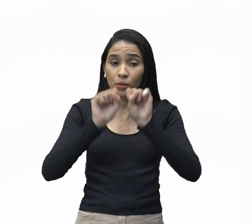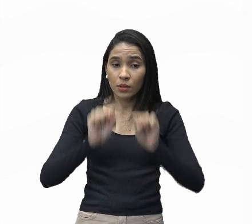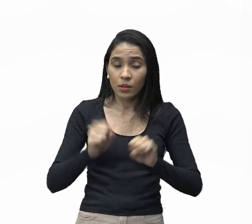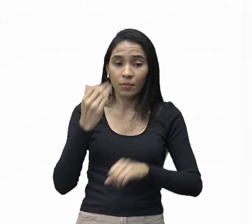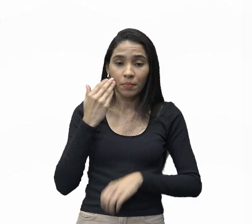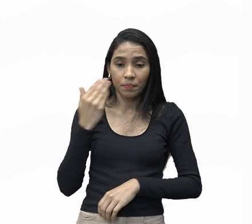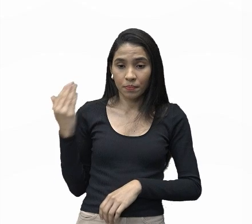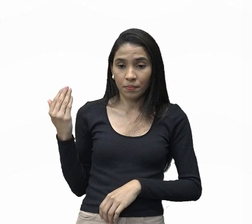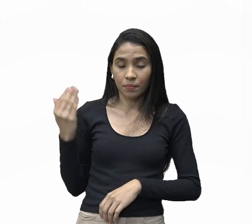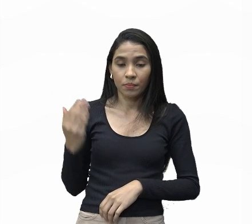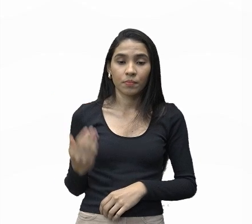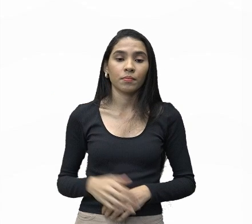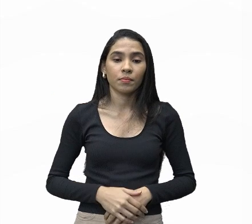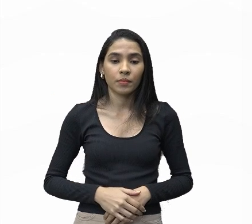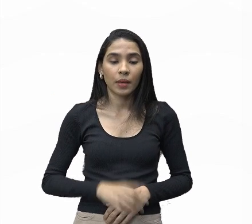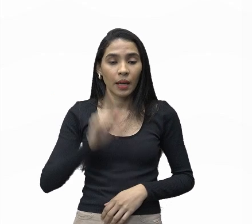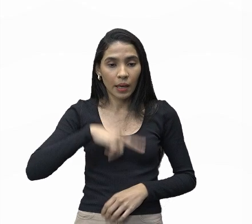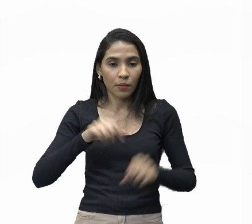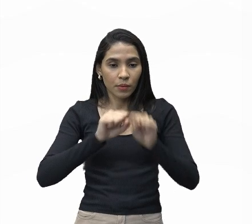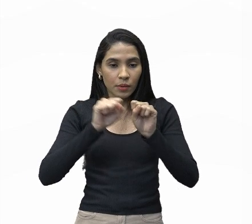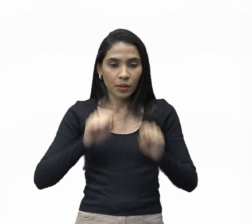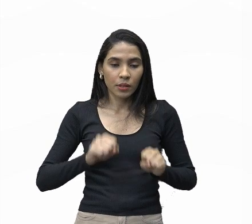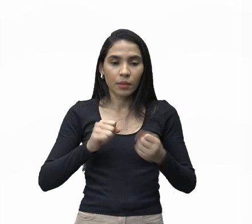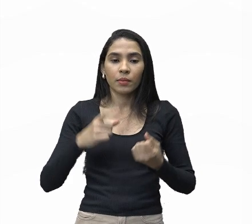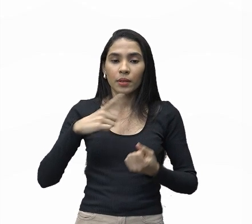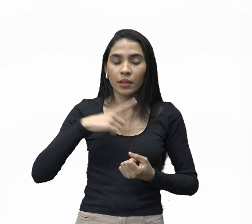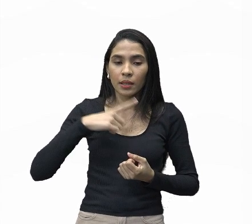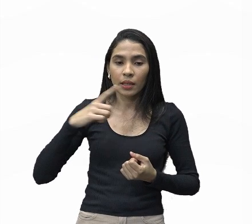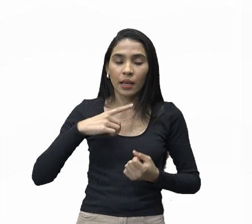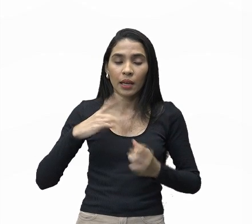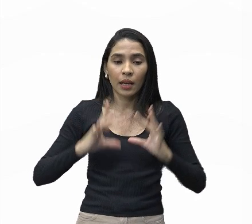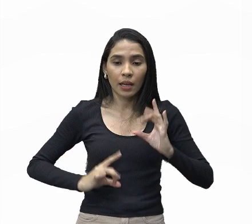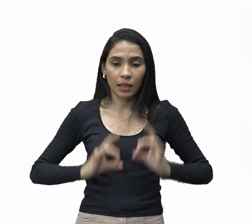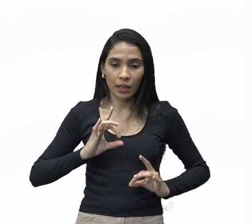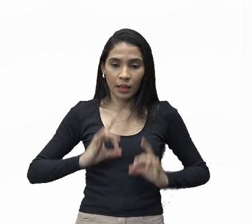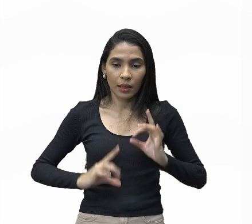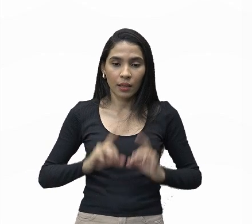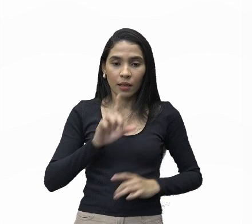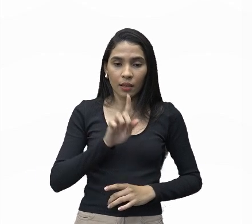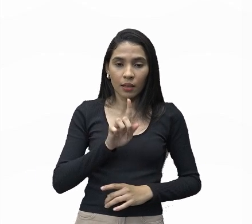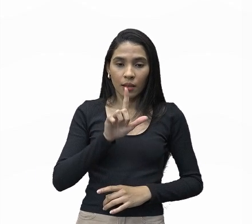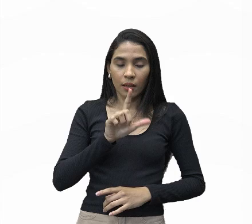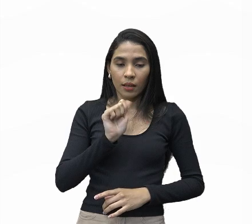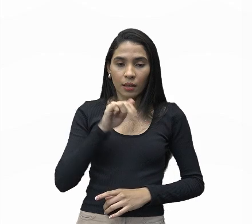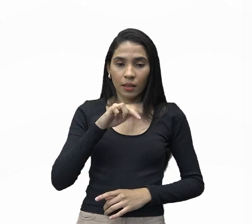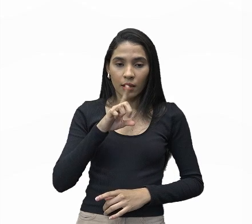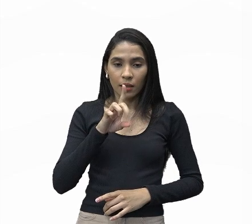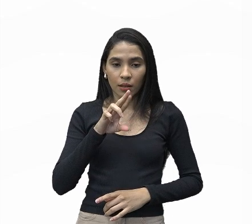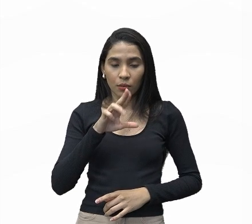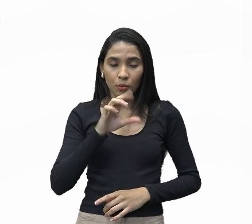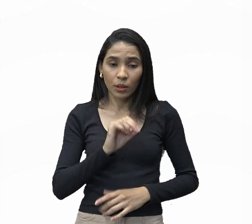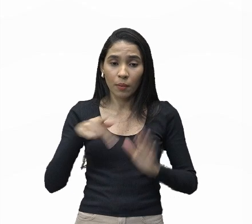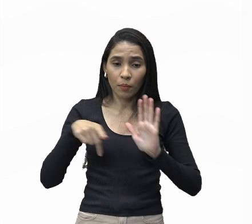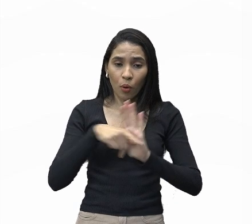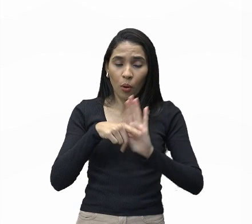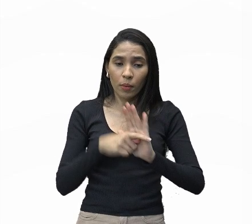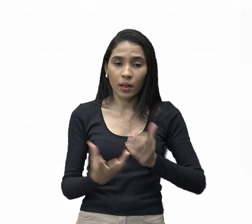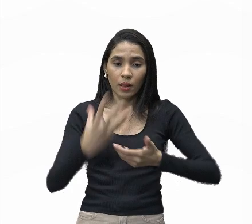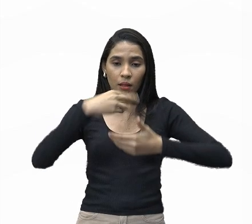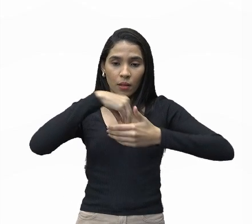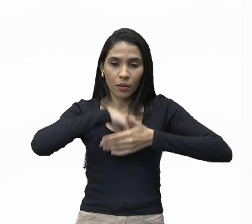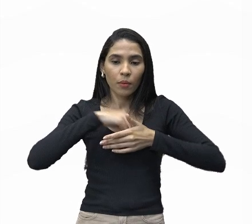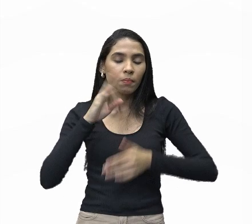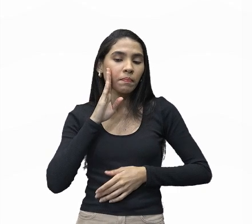endócrino, a gente está falando de um sistema que compõe glândulas. As glândulas fazem parte do nosso corpo e a